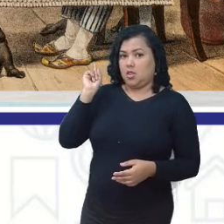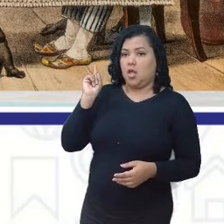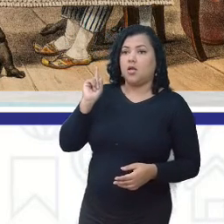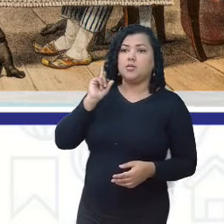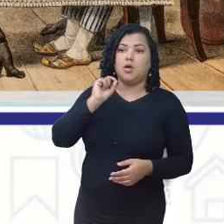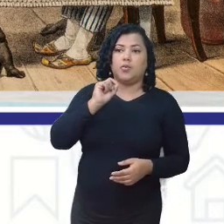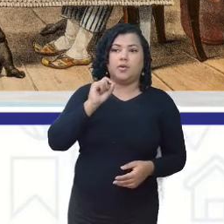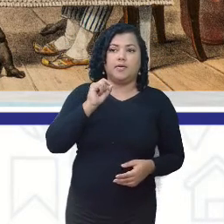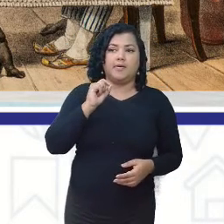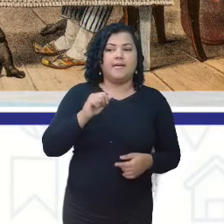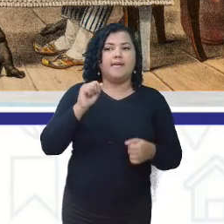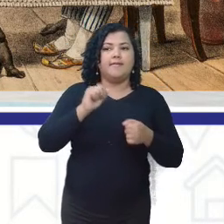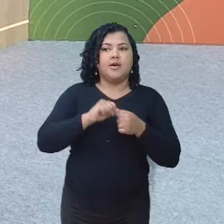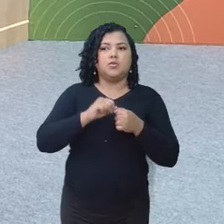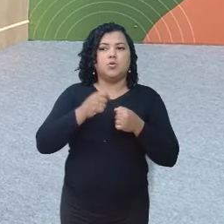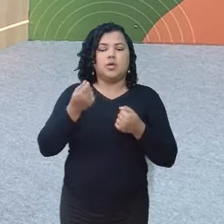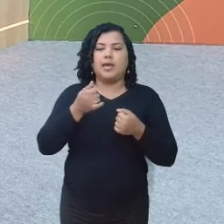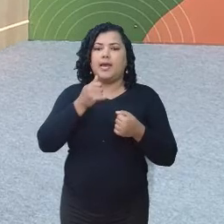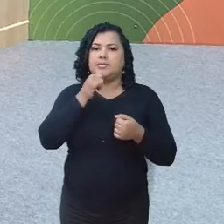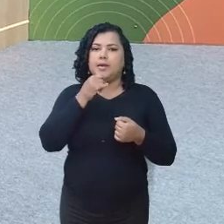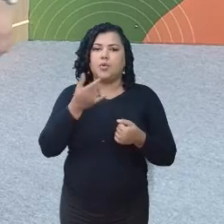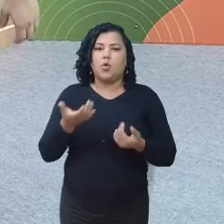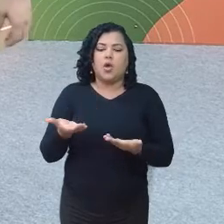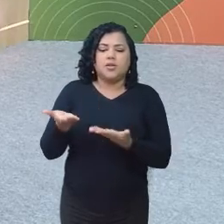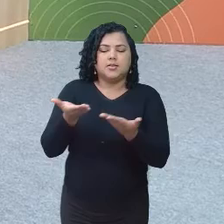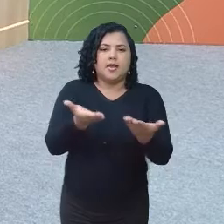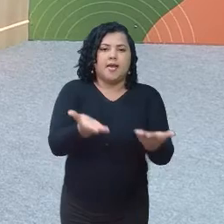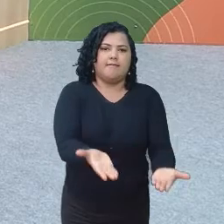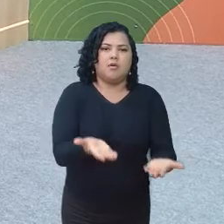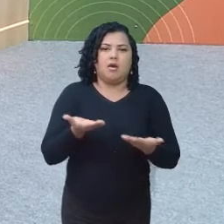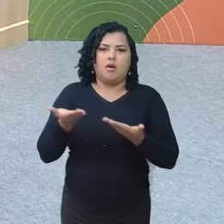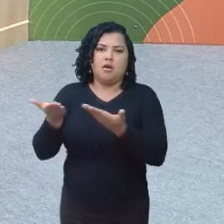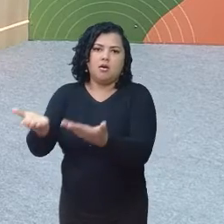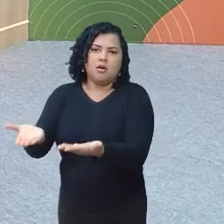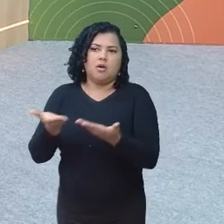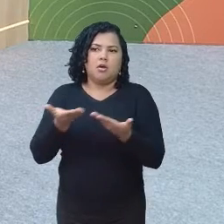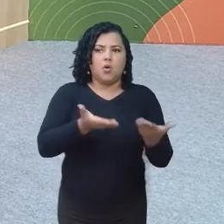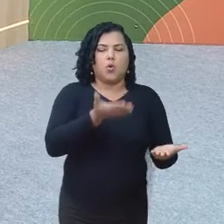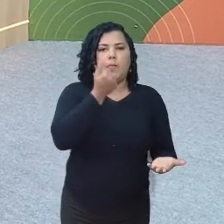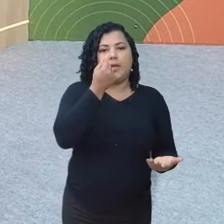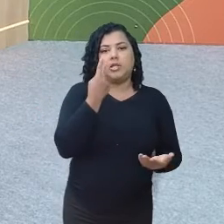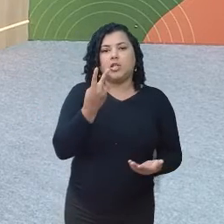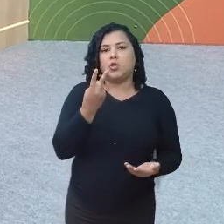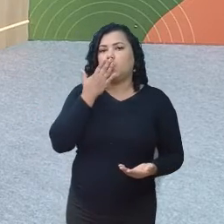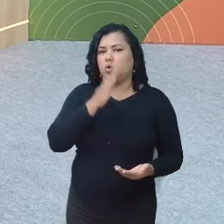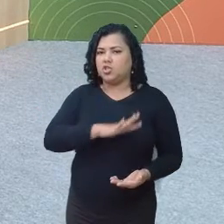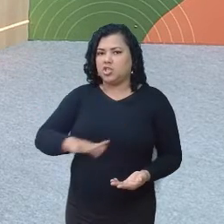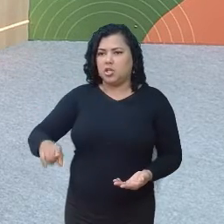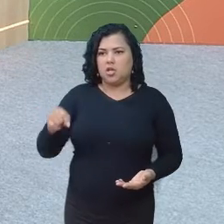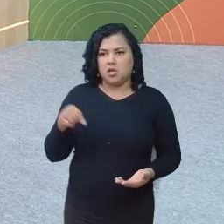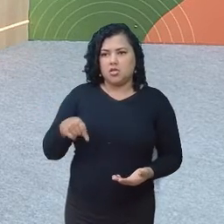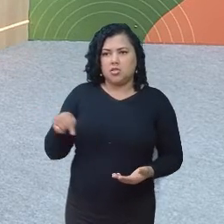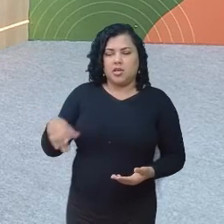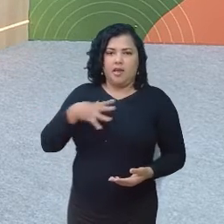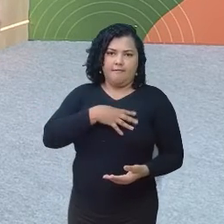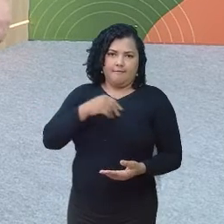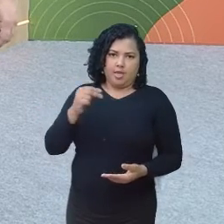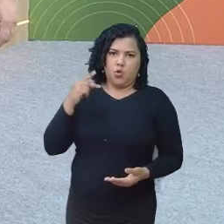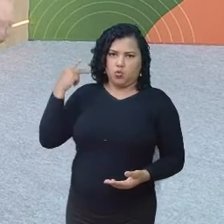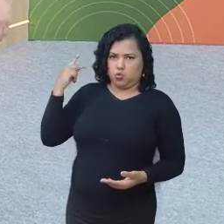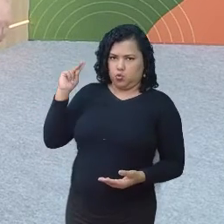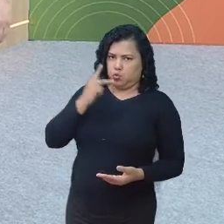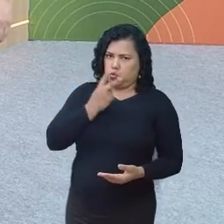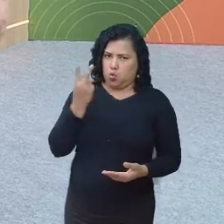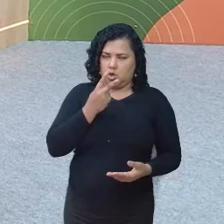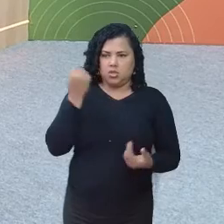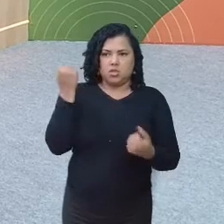era quem fazia a reposição da mesa. E observe, nós temos duas crianças, que são filhos, né, desses